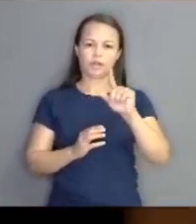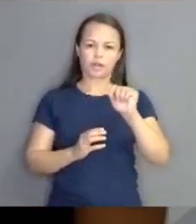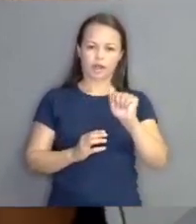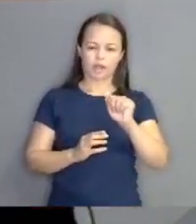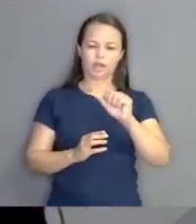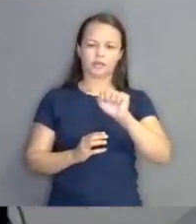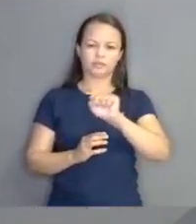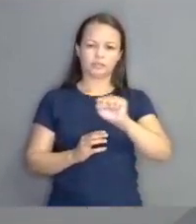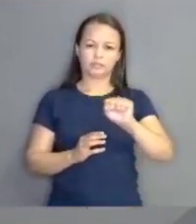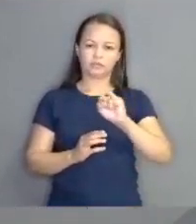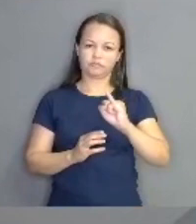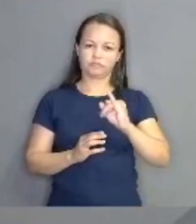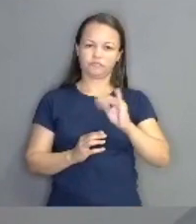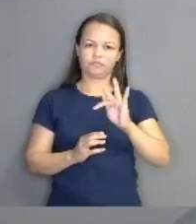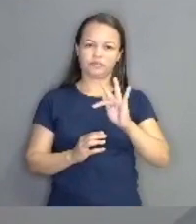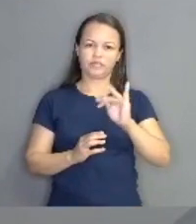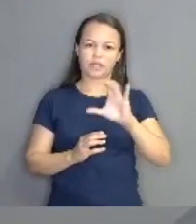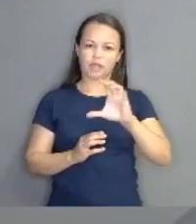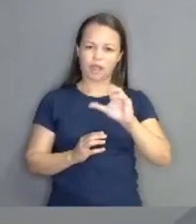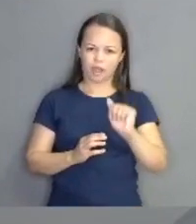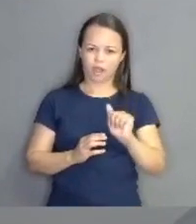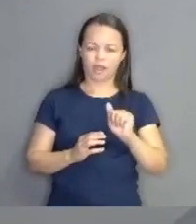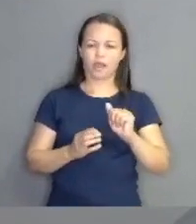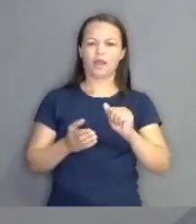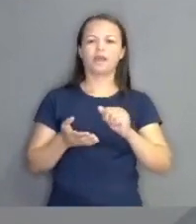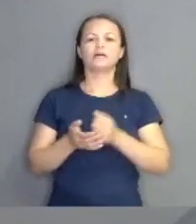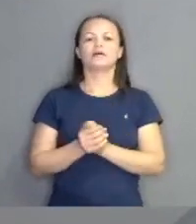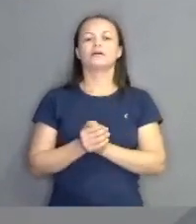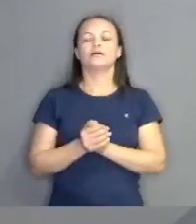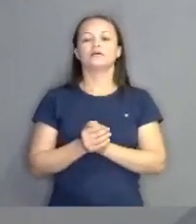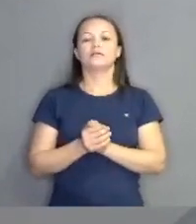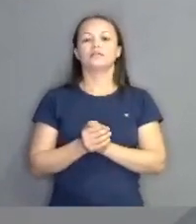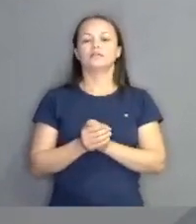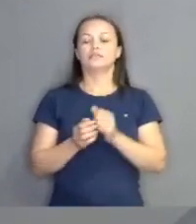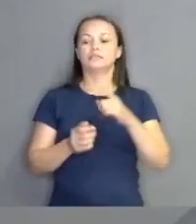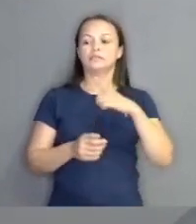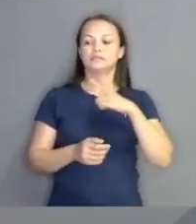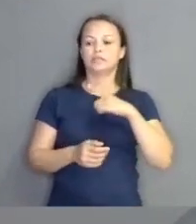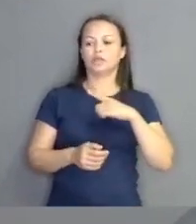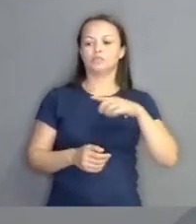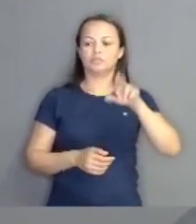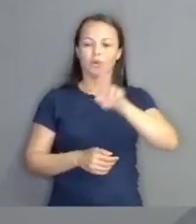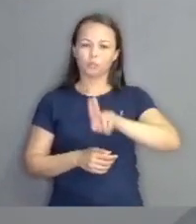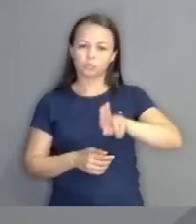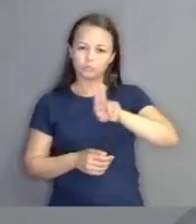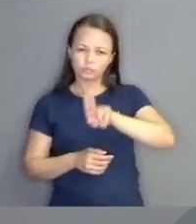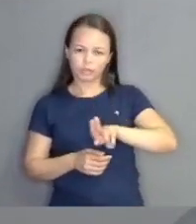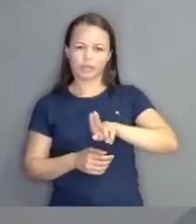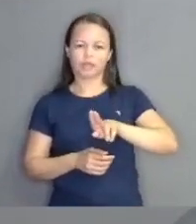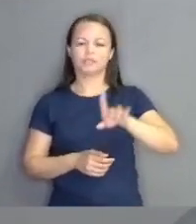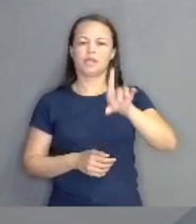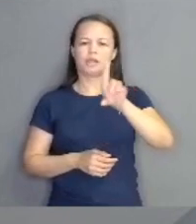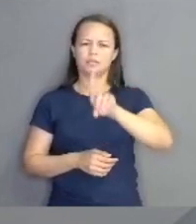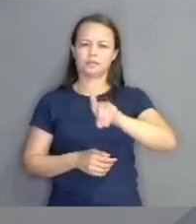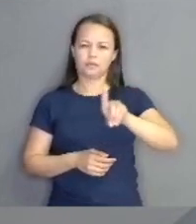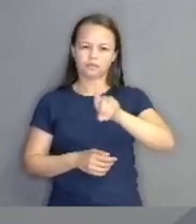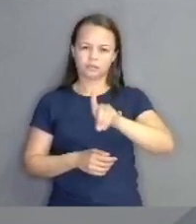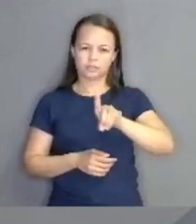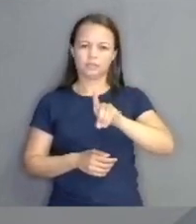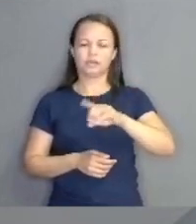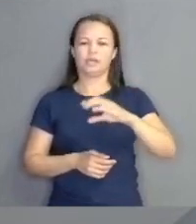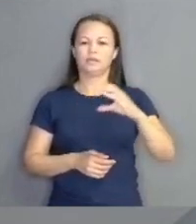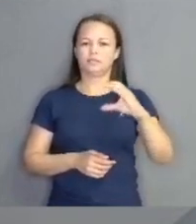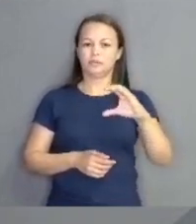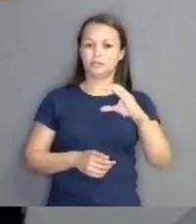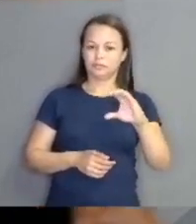tá? Vamos observar. Aqui eu tenho unidade, dezena, centena.